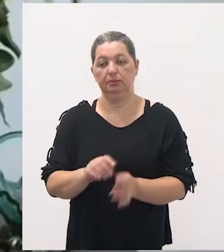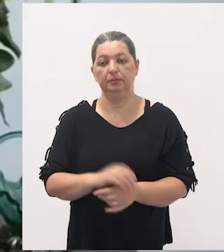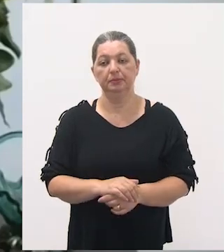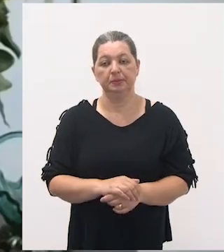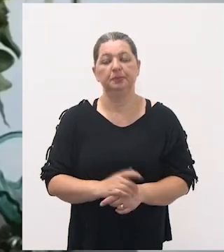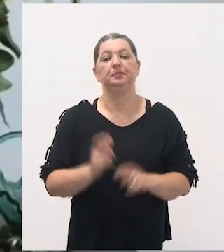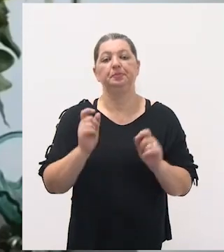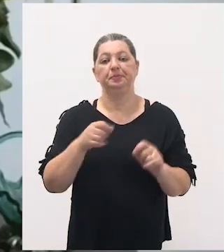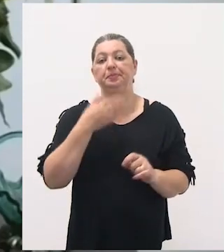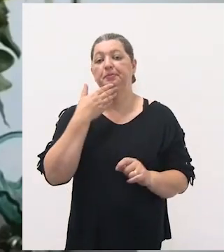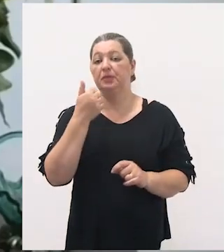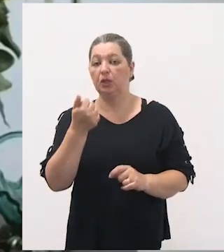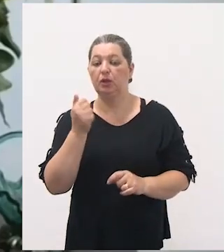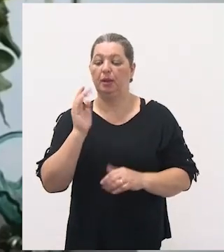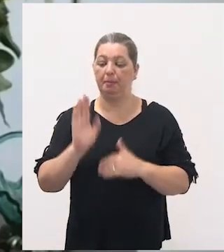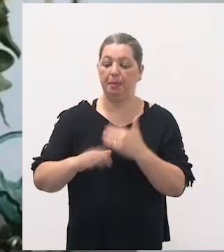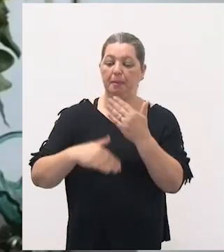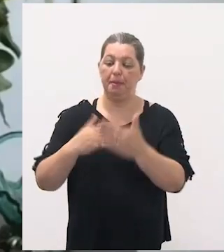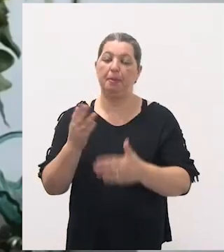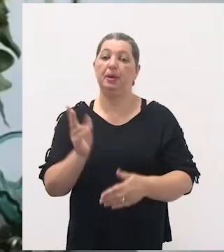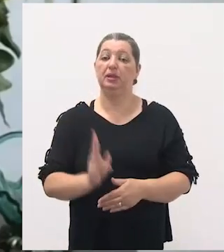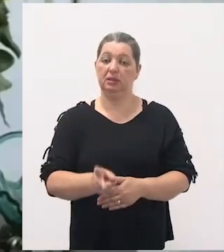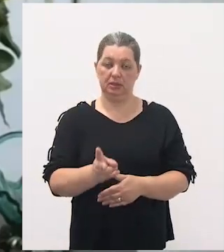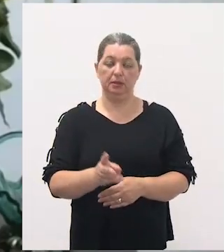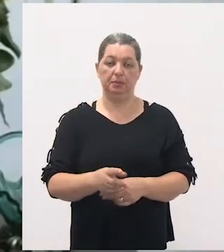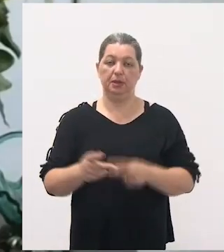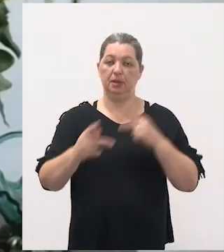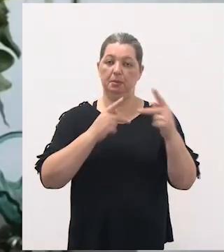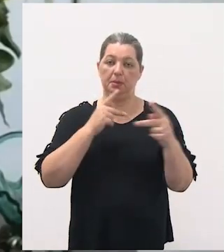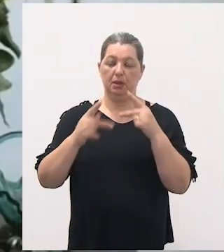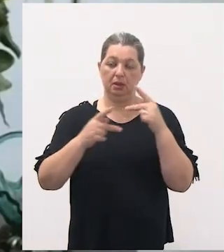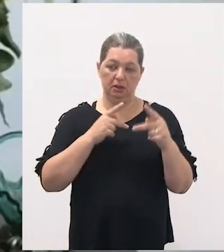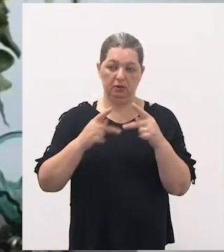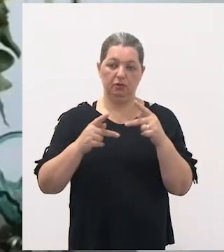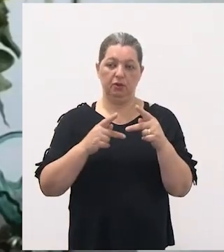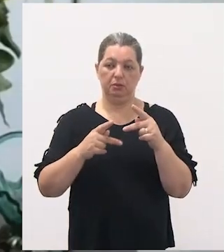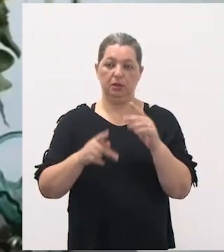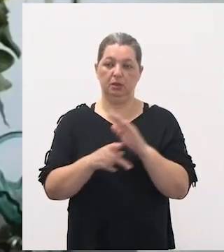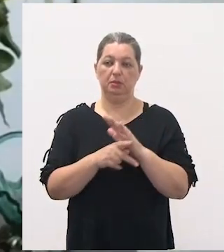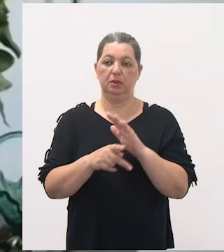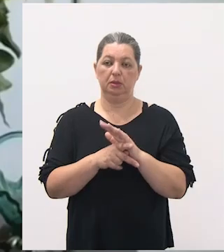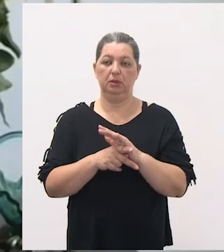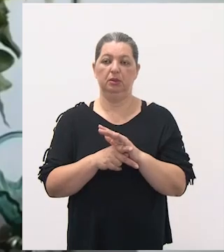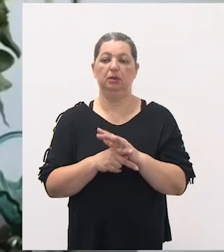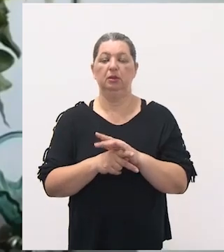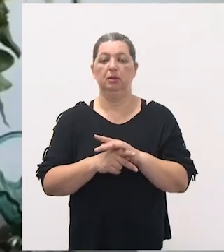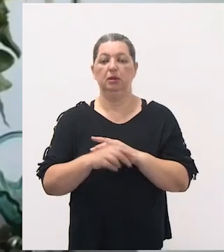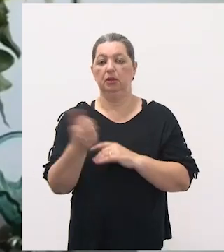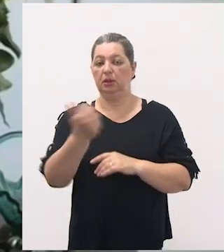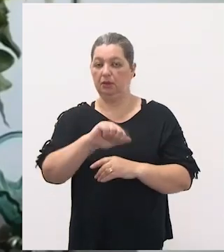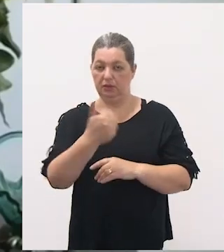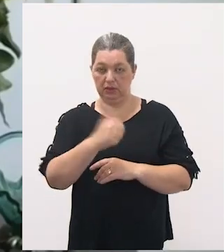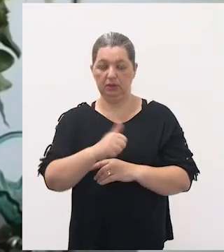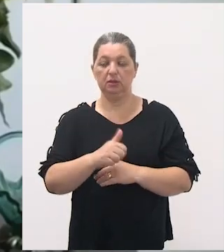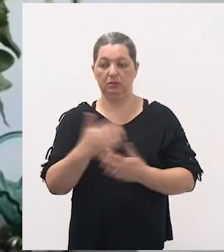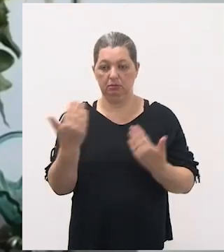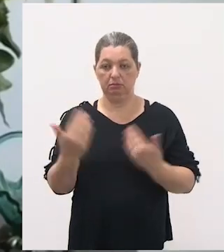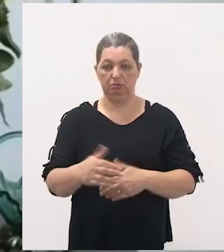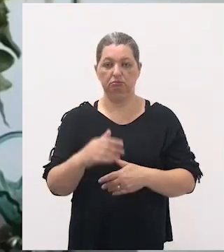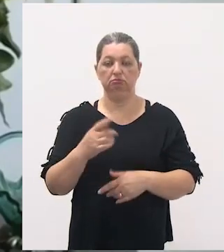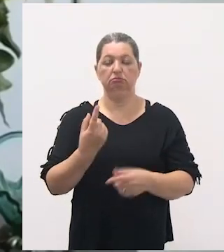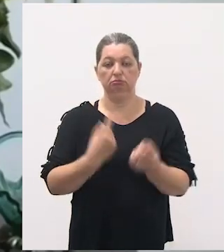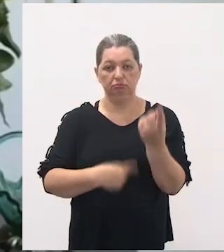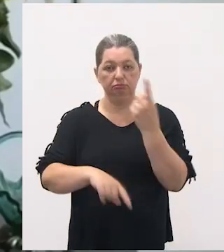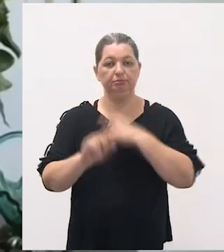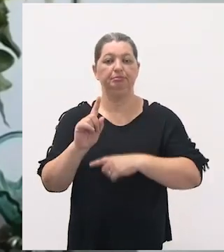para melhorar cada vez mais a plataforma para subsidiá-los nas análises das aprendizagens e do desempenho dos